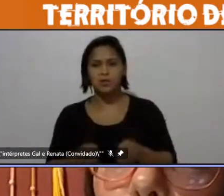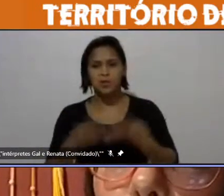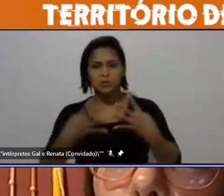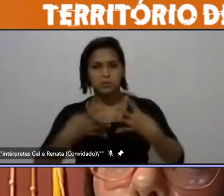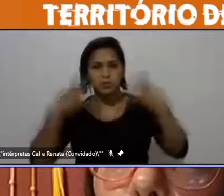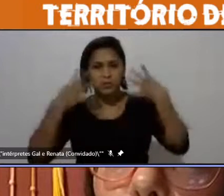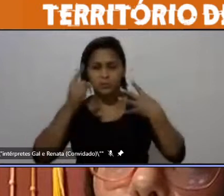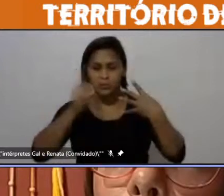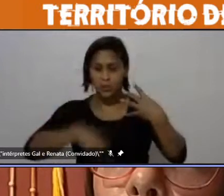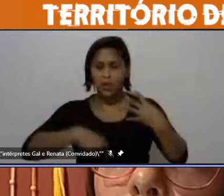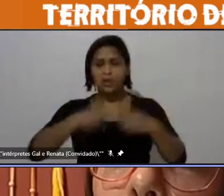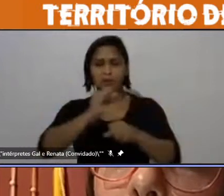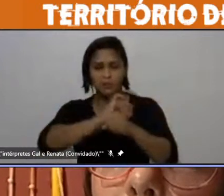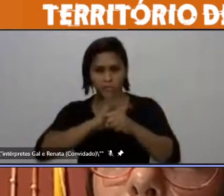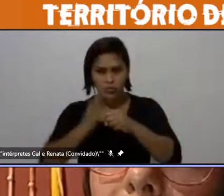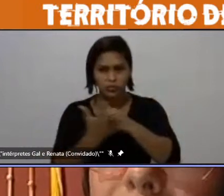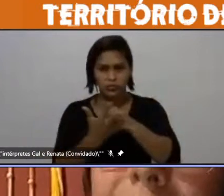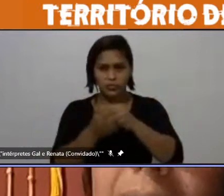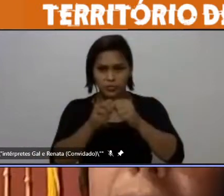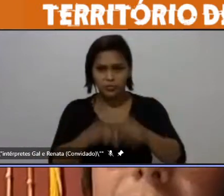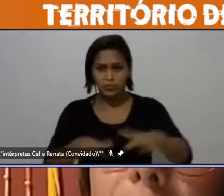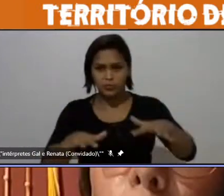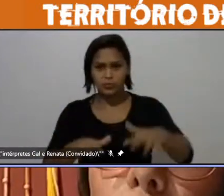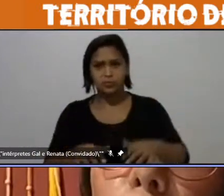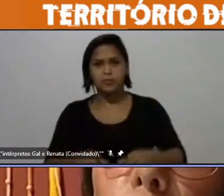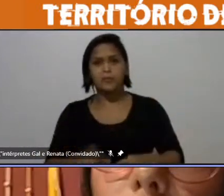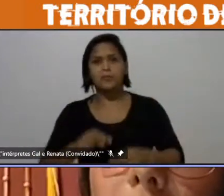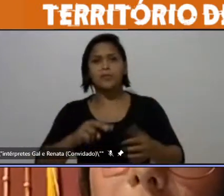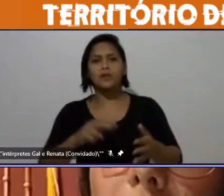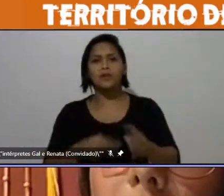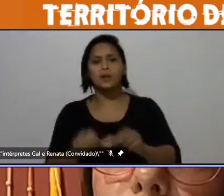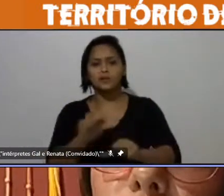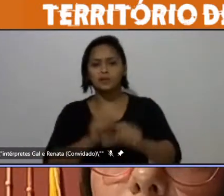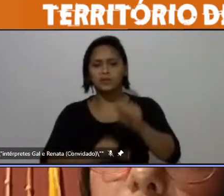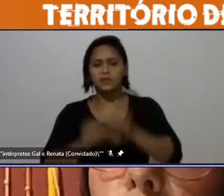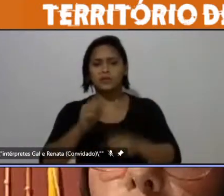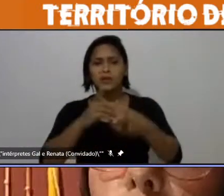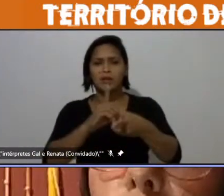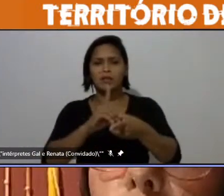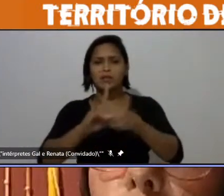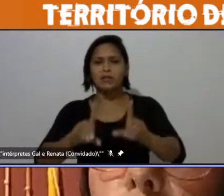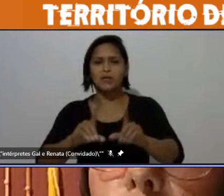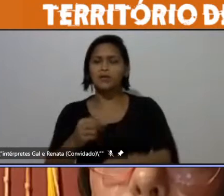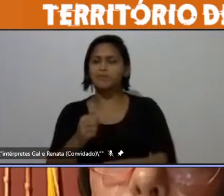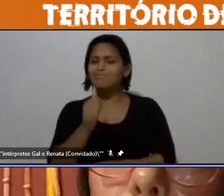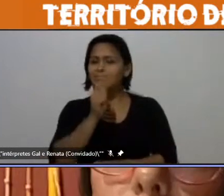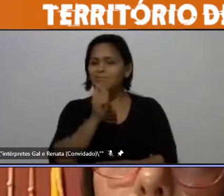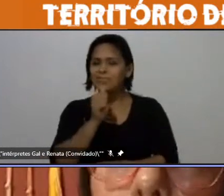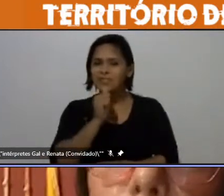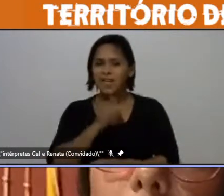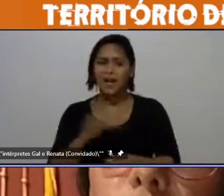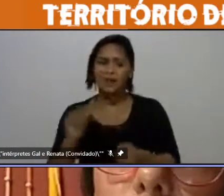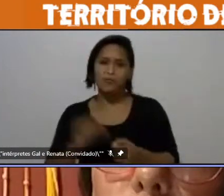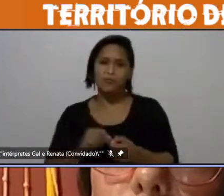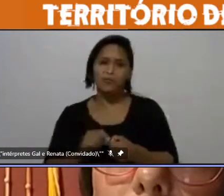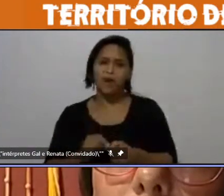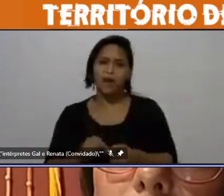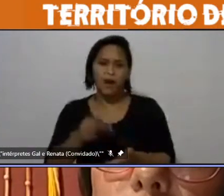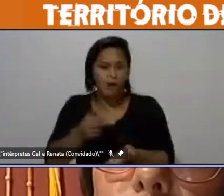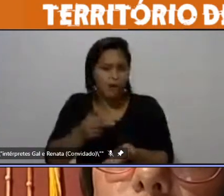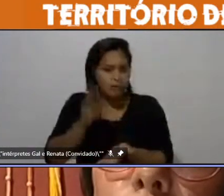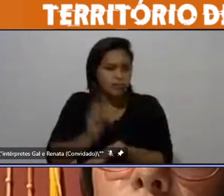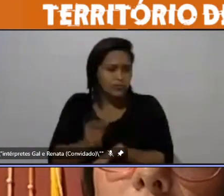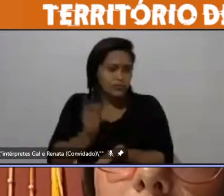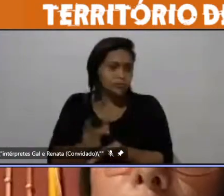nesse momento de pandemia, a transição democrática ainda não se realizou por completo, e parte